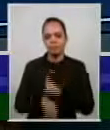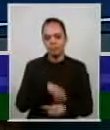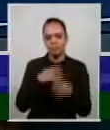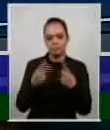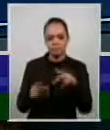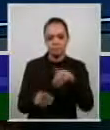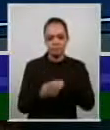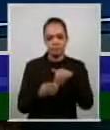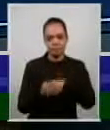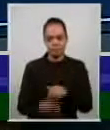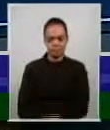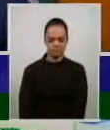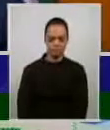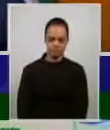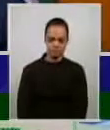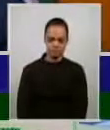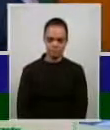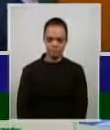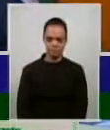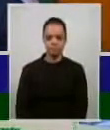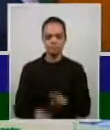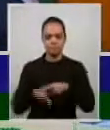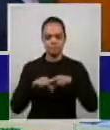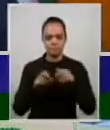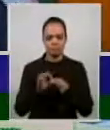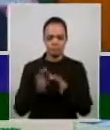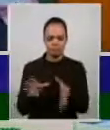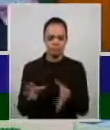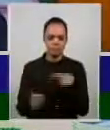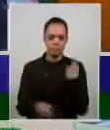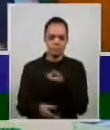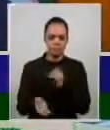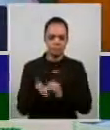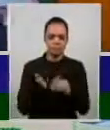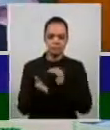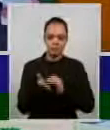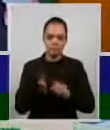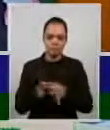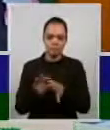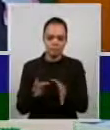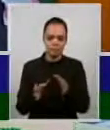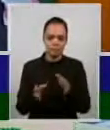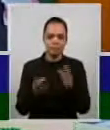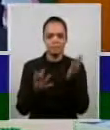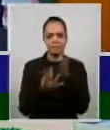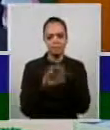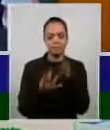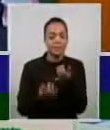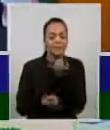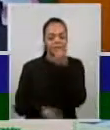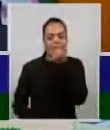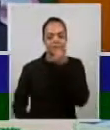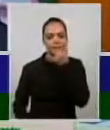ausência nesta votação. Conforme deliberação do nosso secretário, concedo a parte, melhor,